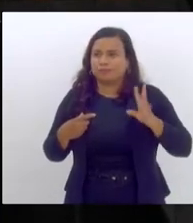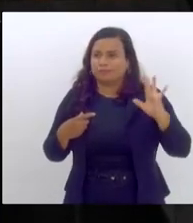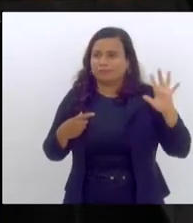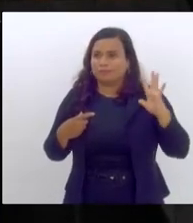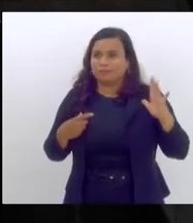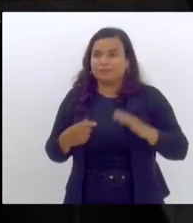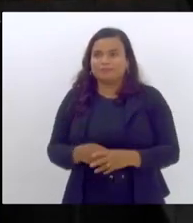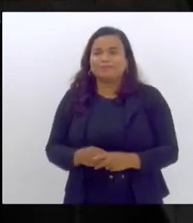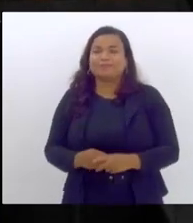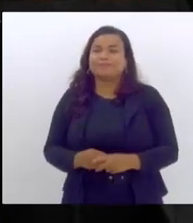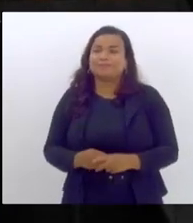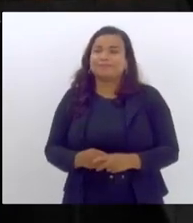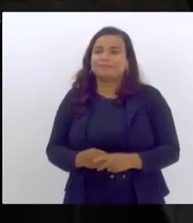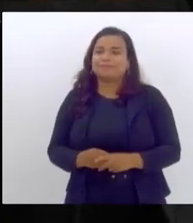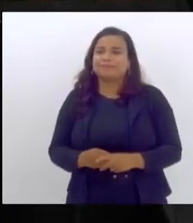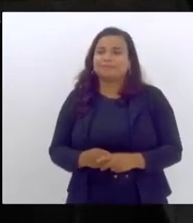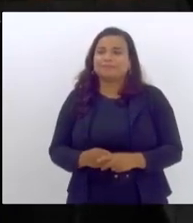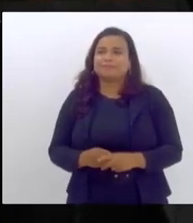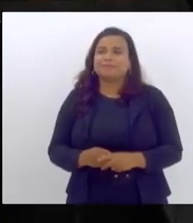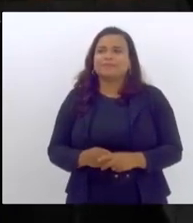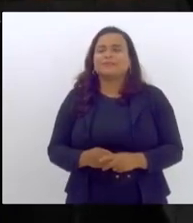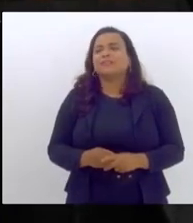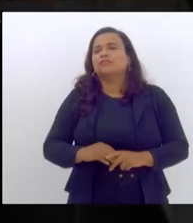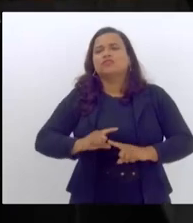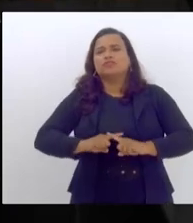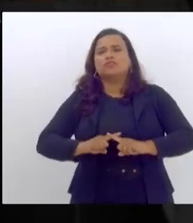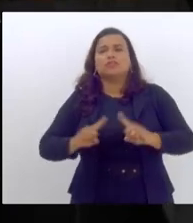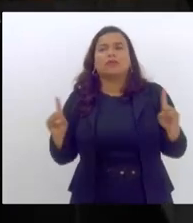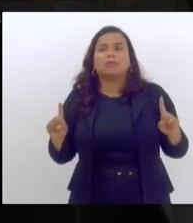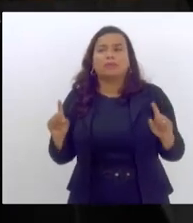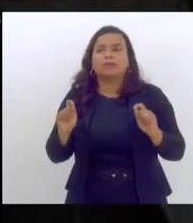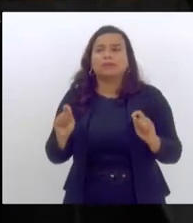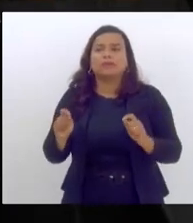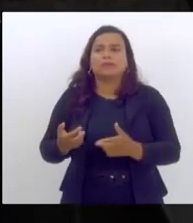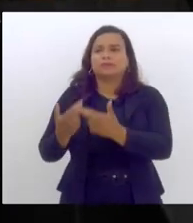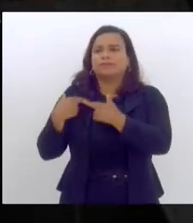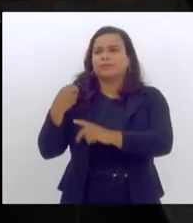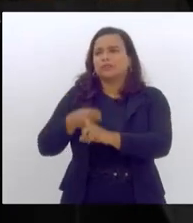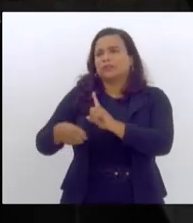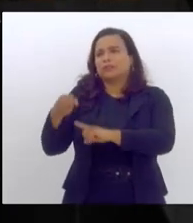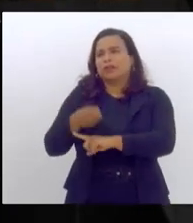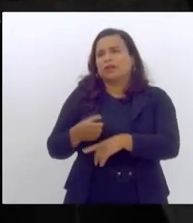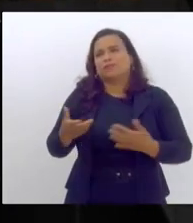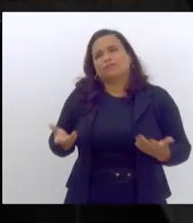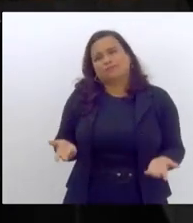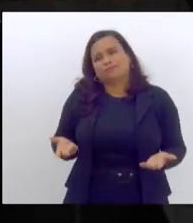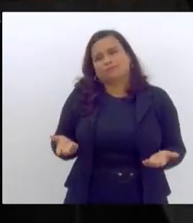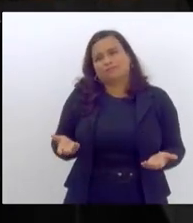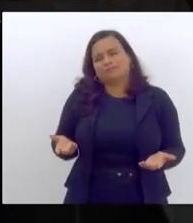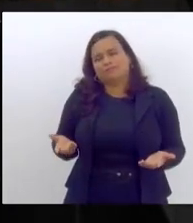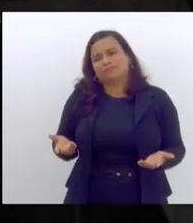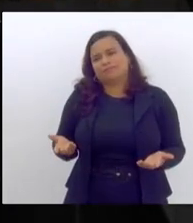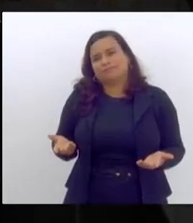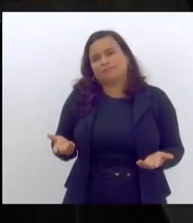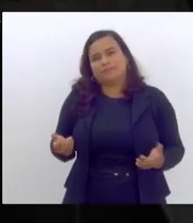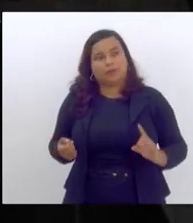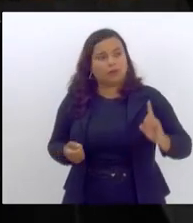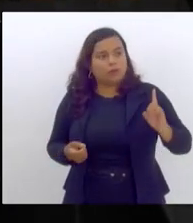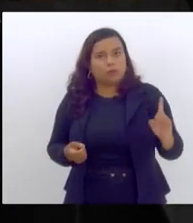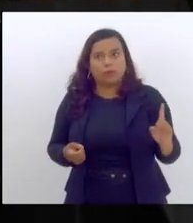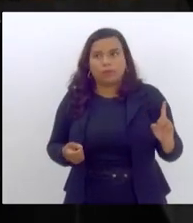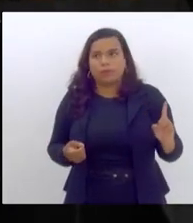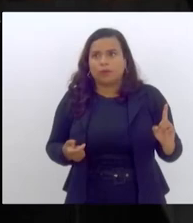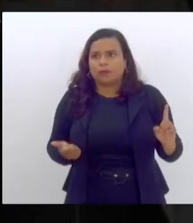e jamais a responsabilidade social. Uma não pode